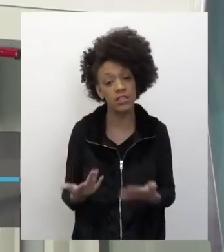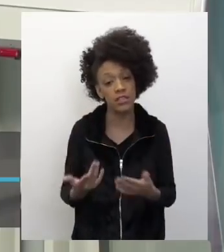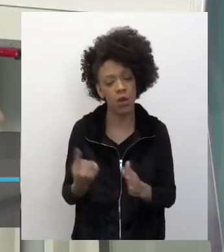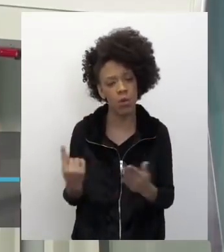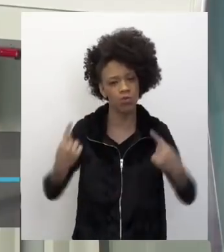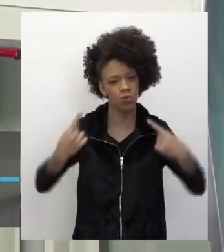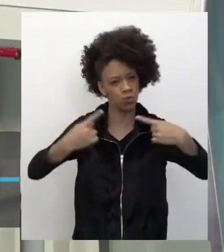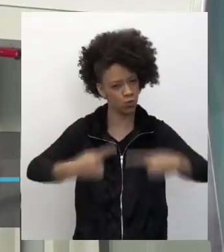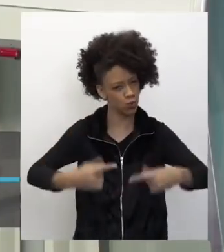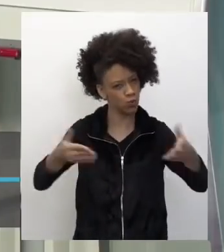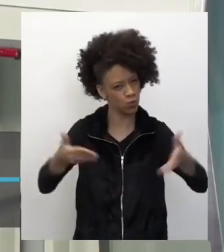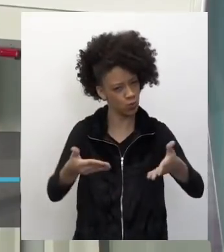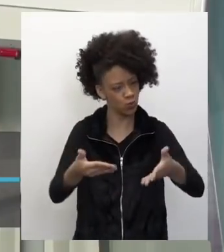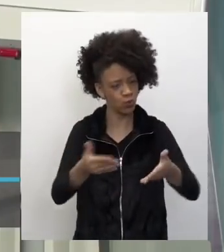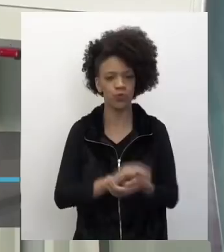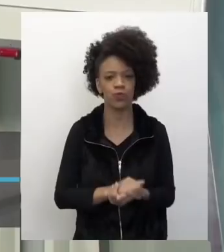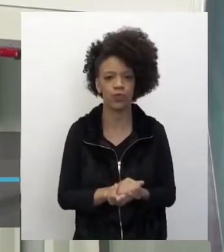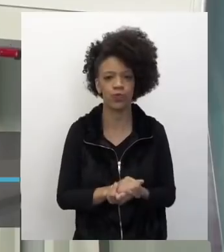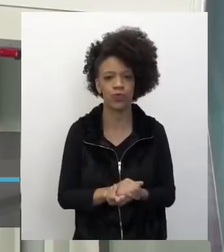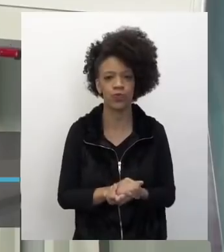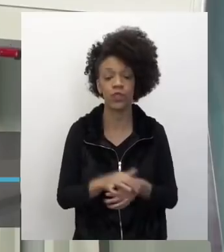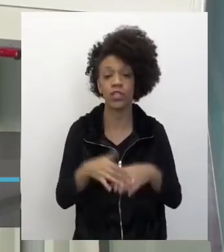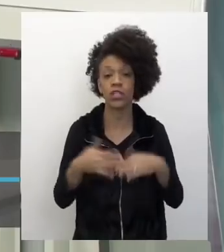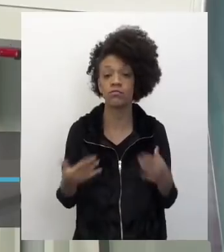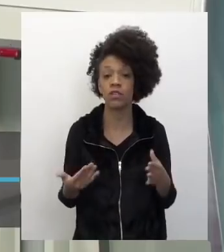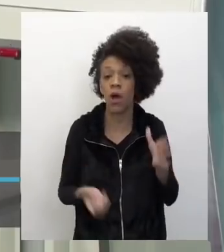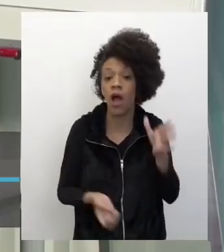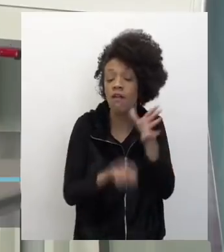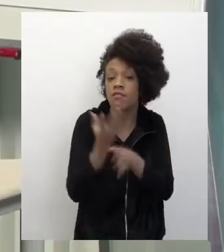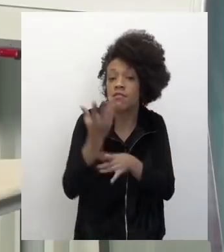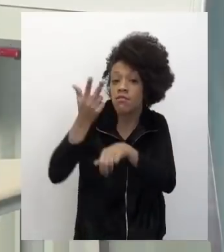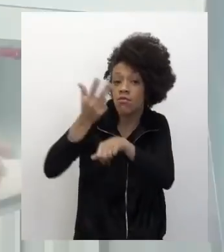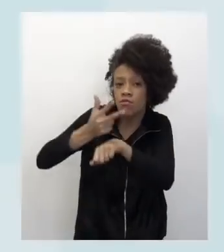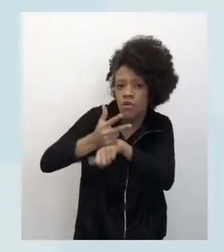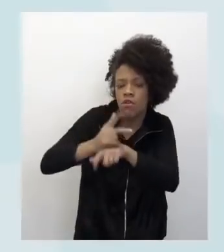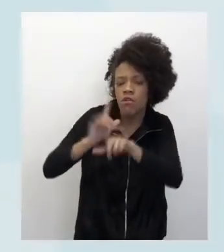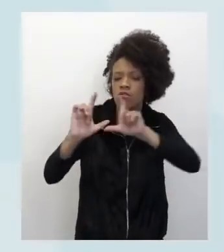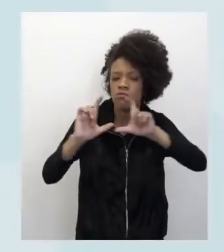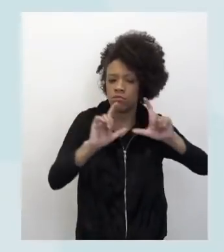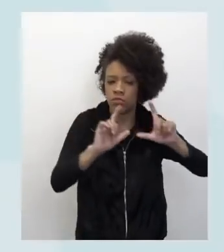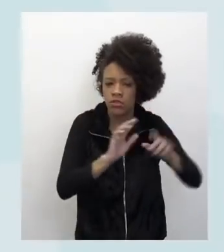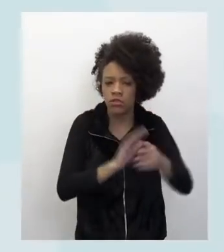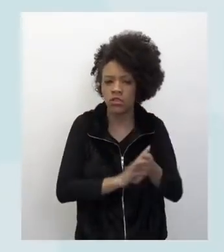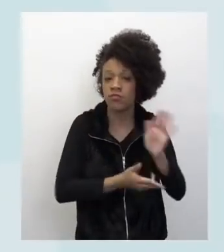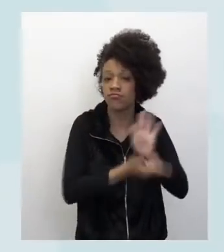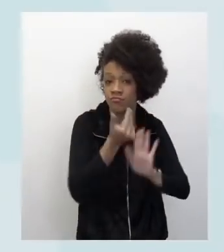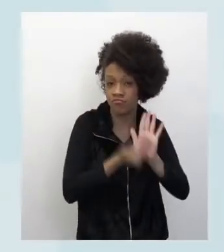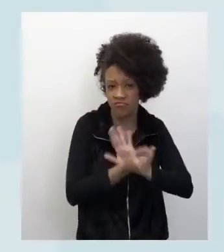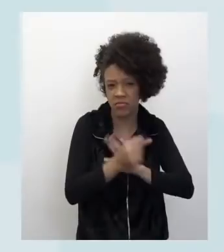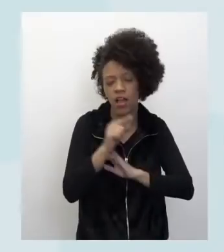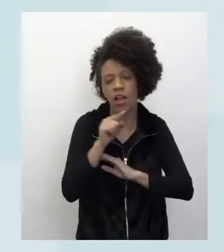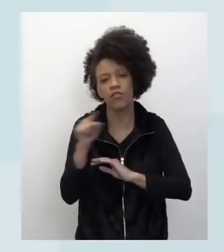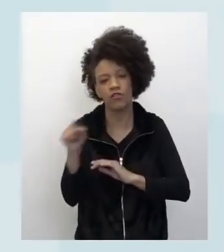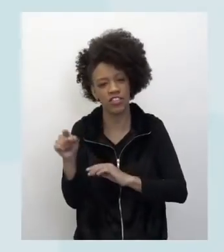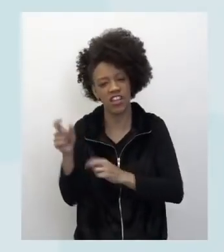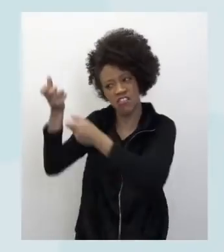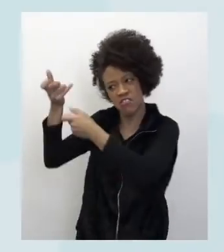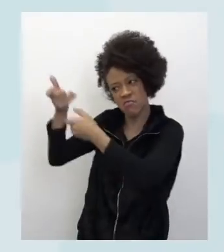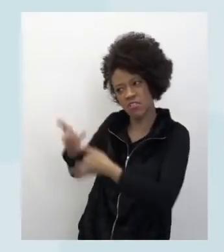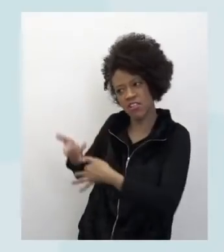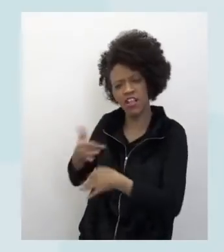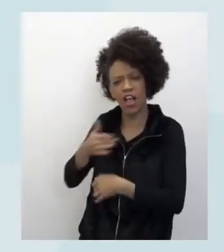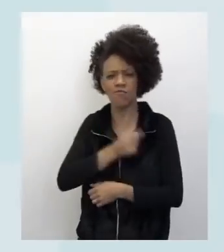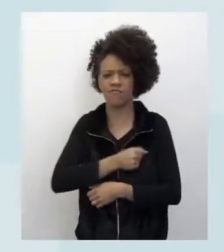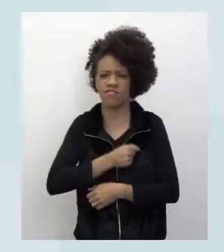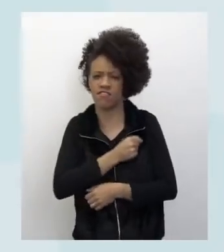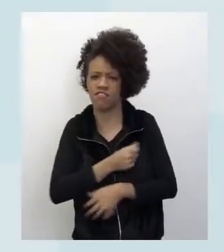desafio agora, turma. Então, cria um vídeo, foto, agora eu coloquei desenho, porque vocês estavam me escrevendo, dizendo que estão com saudade